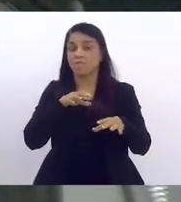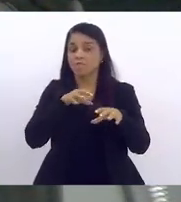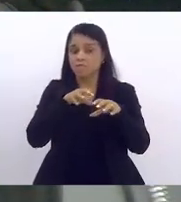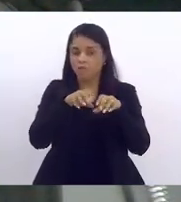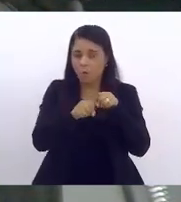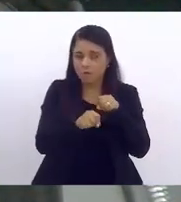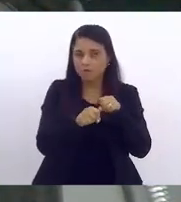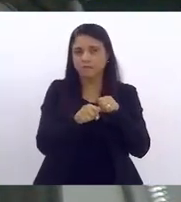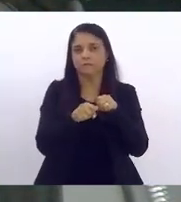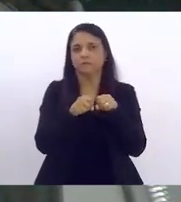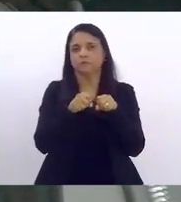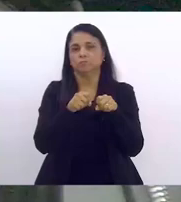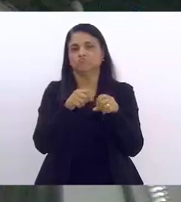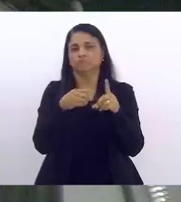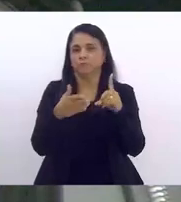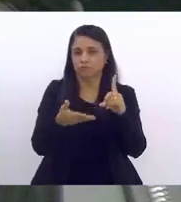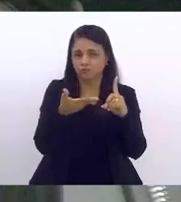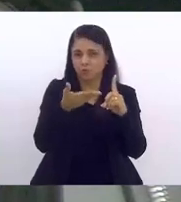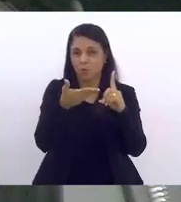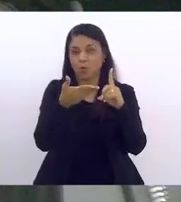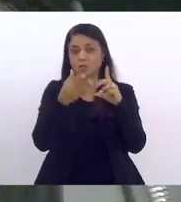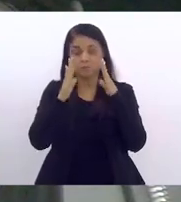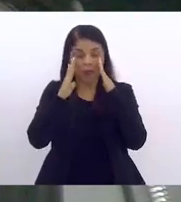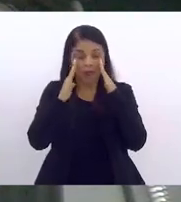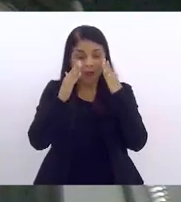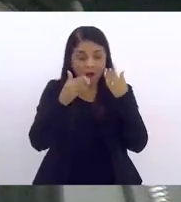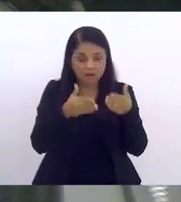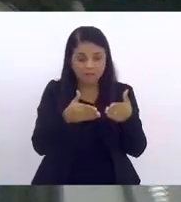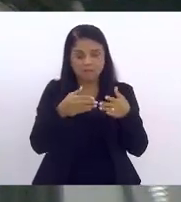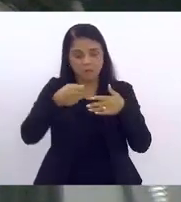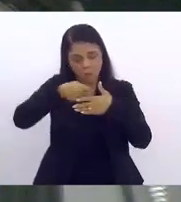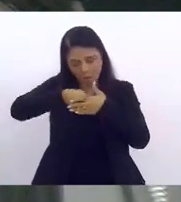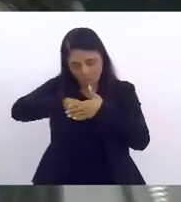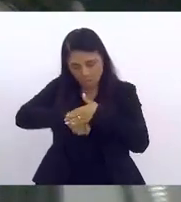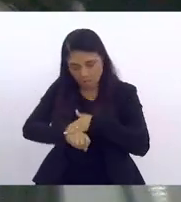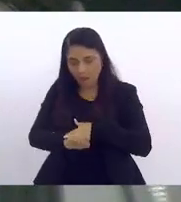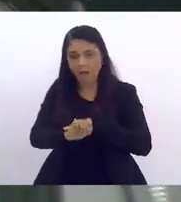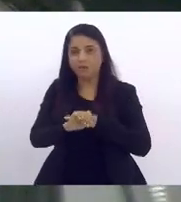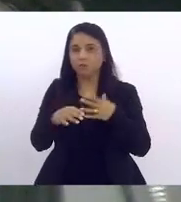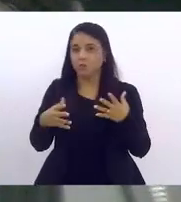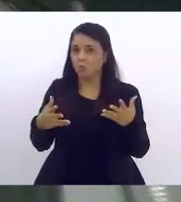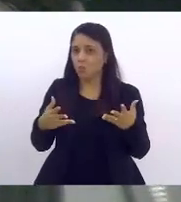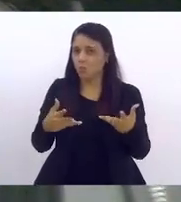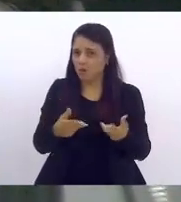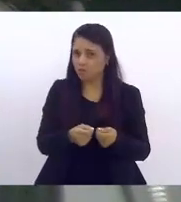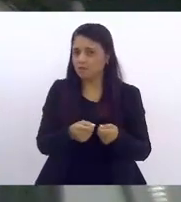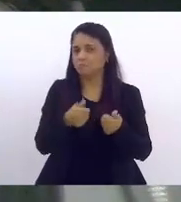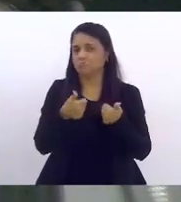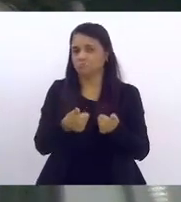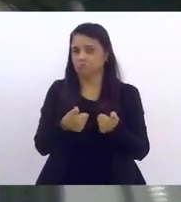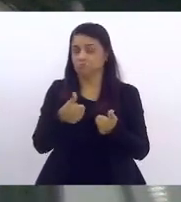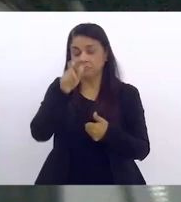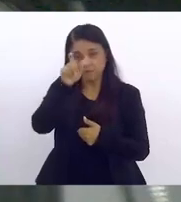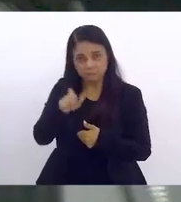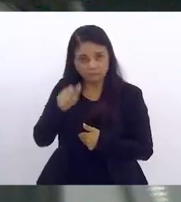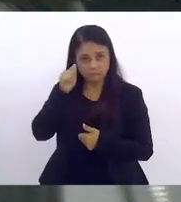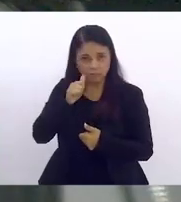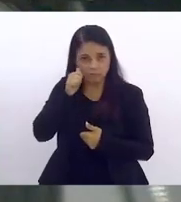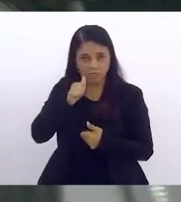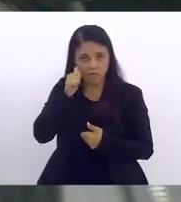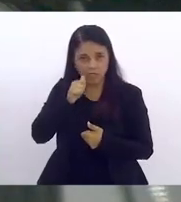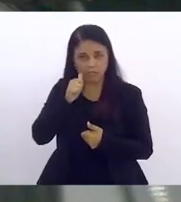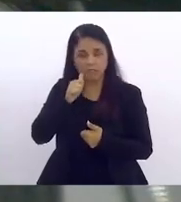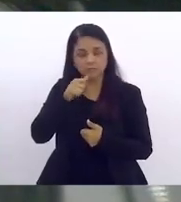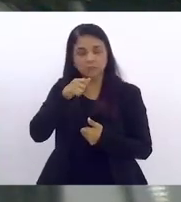vez mais, a gente tenha uma atenção ao parto qualificada, para que nossas mulheres possam nascer e a